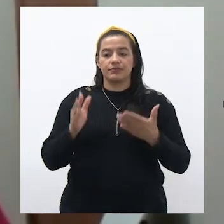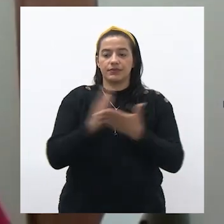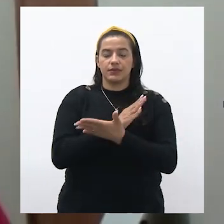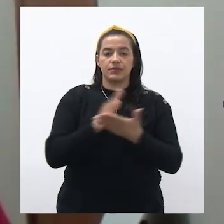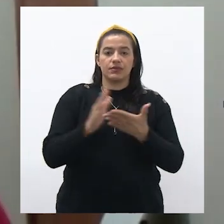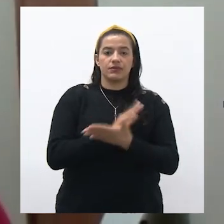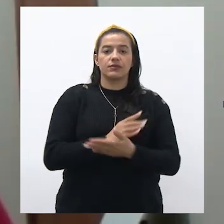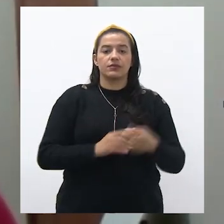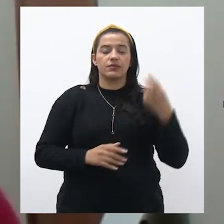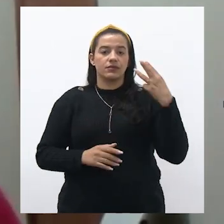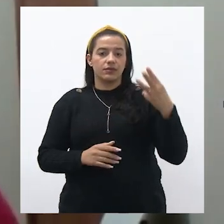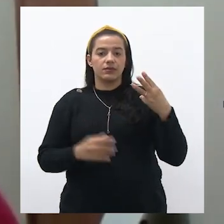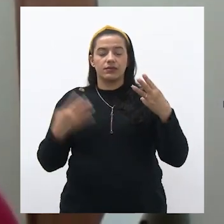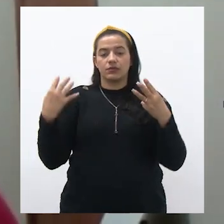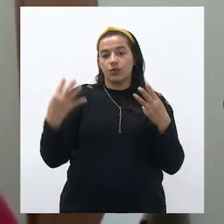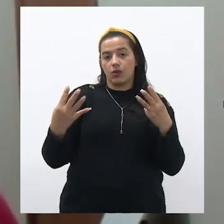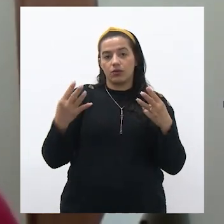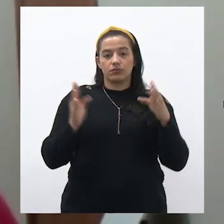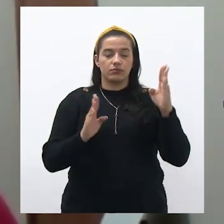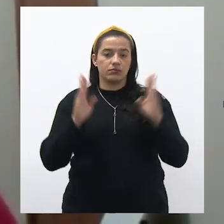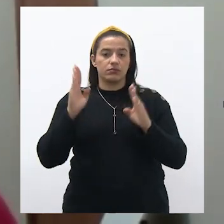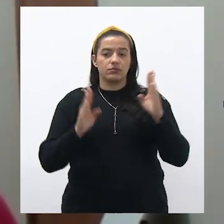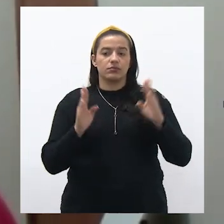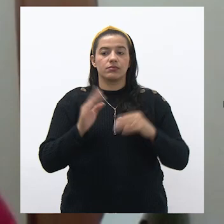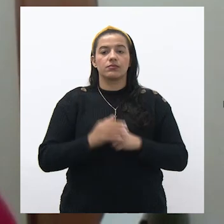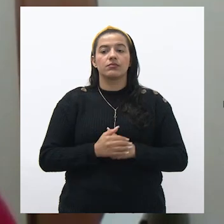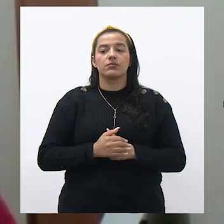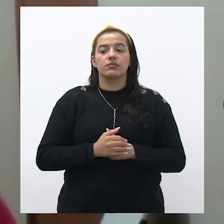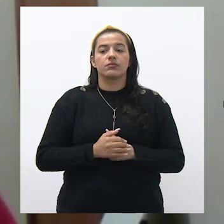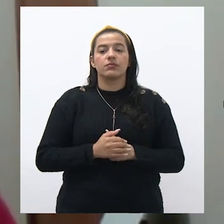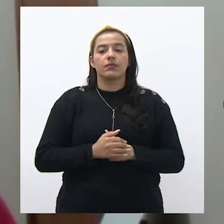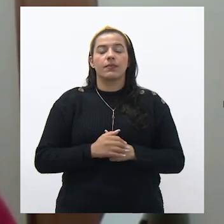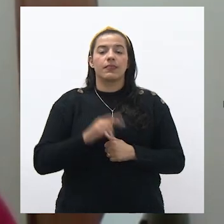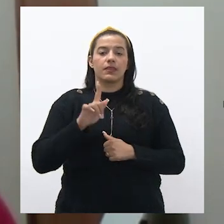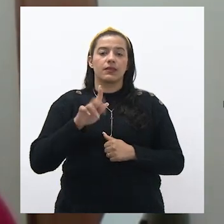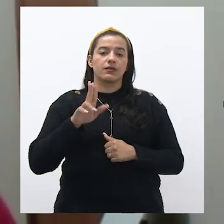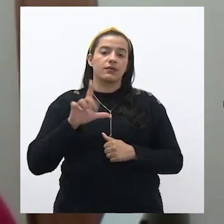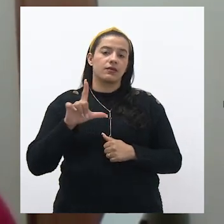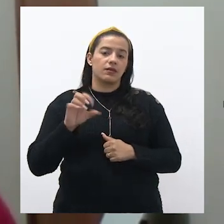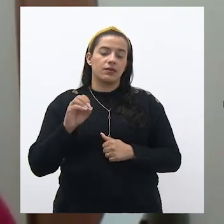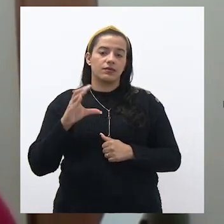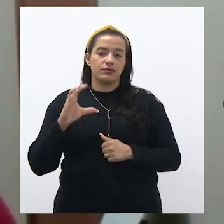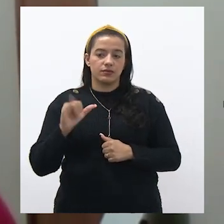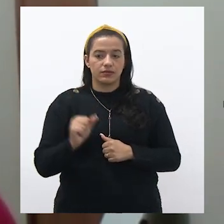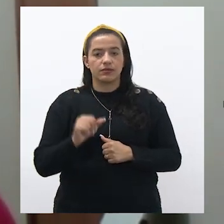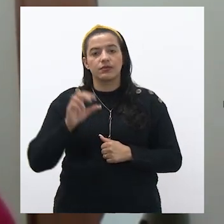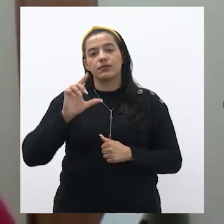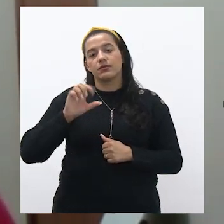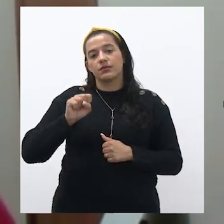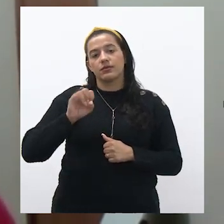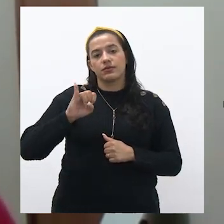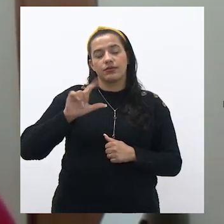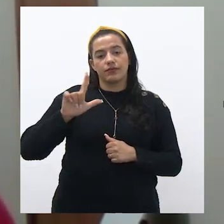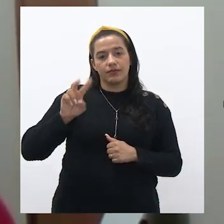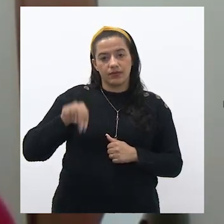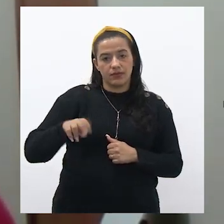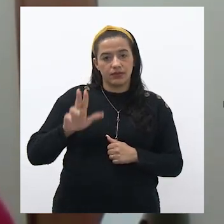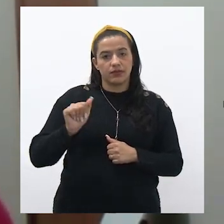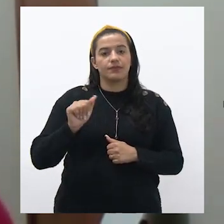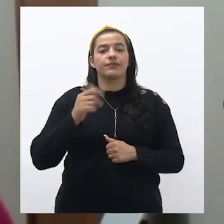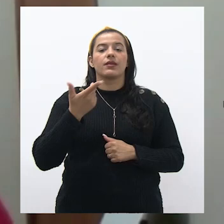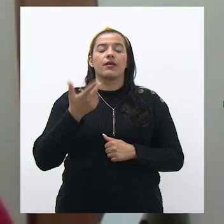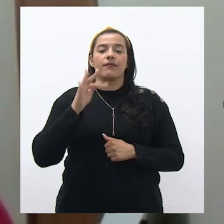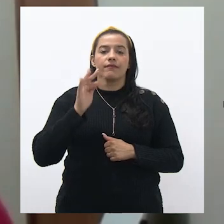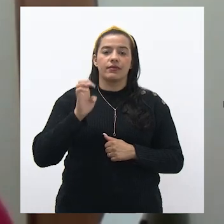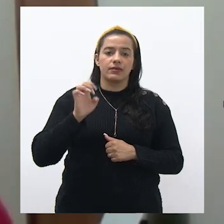o 4, Edna. Por exemplo, professora Glauci, professor Marcos, professora Silvana, professora Fernanda,